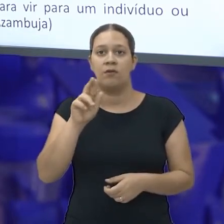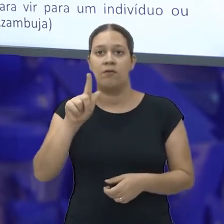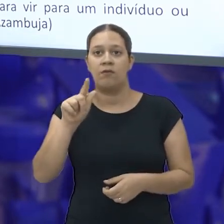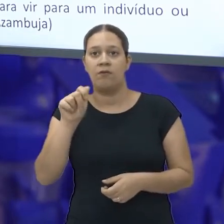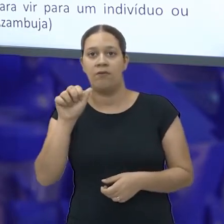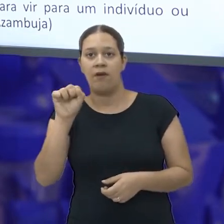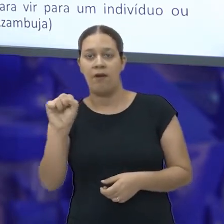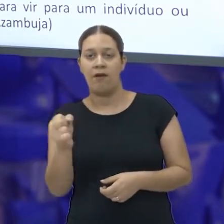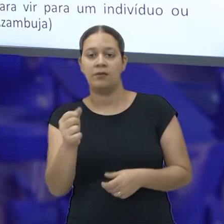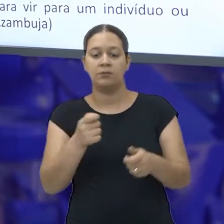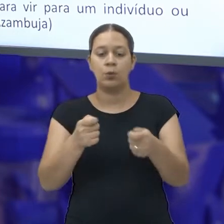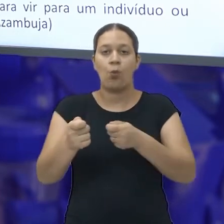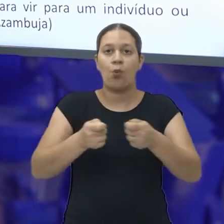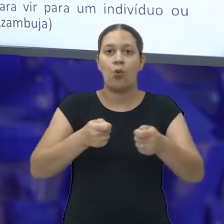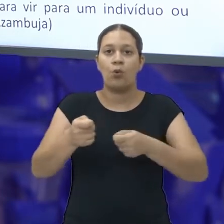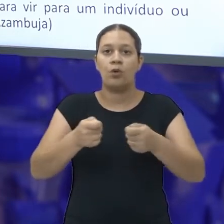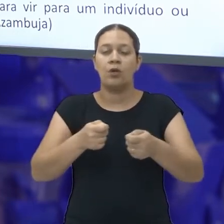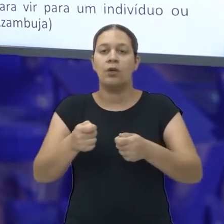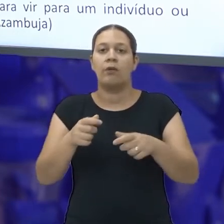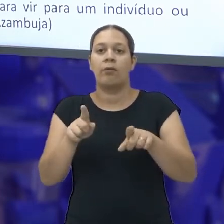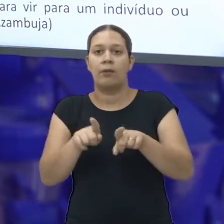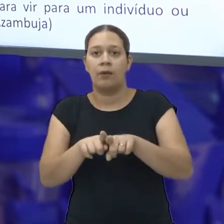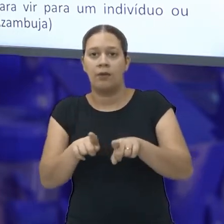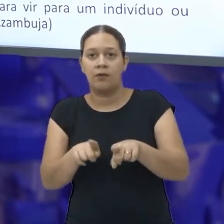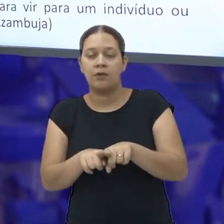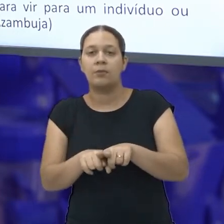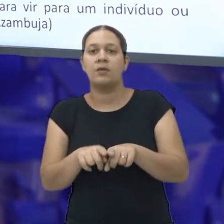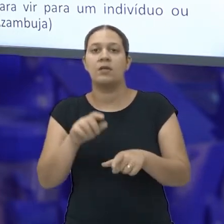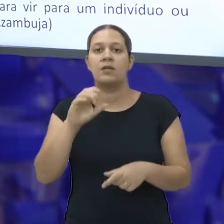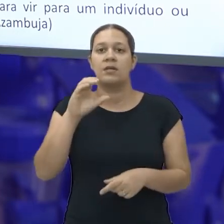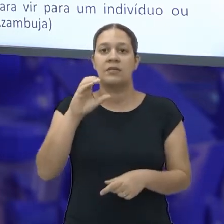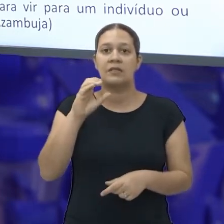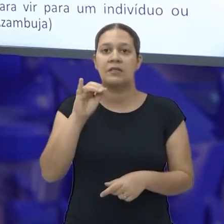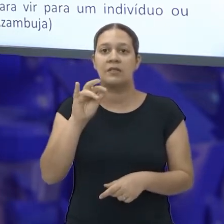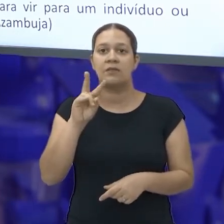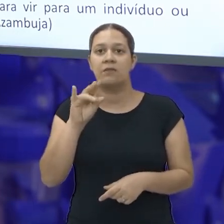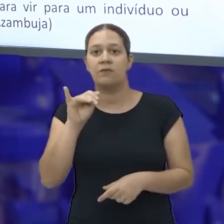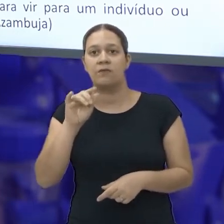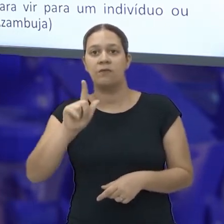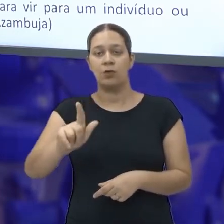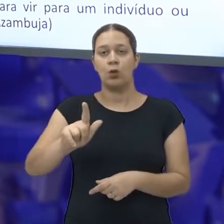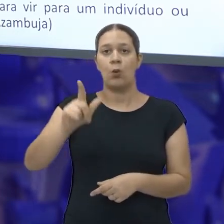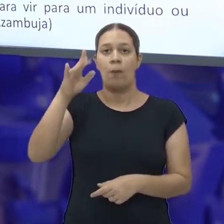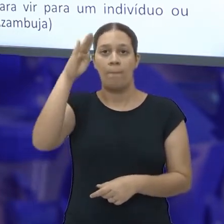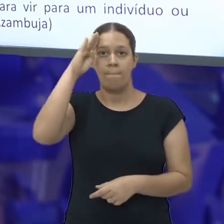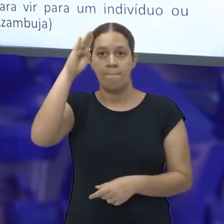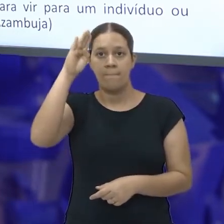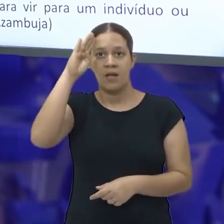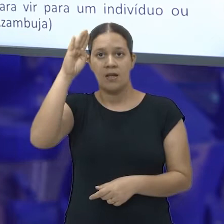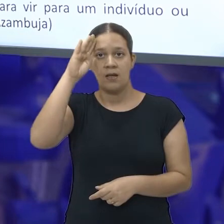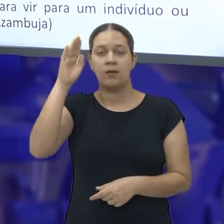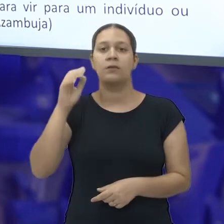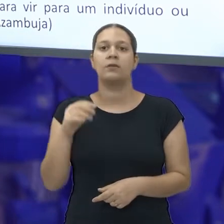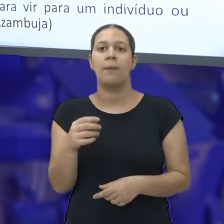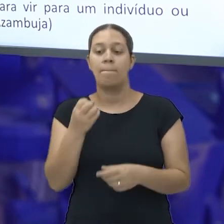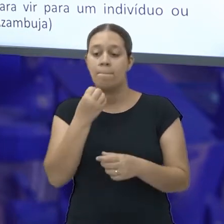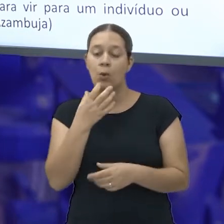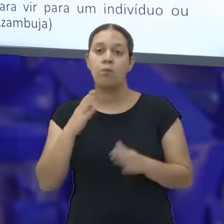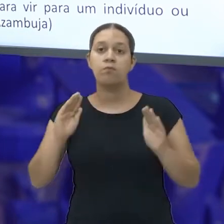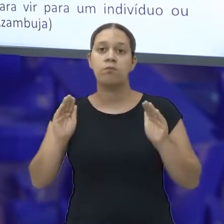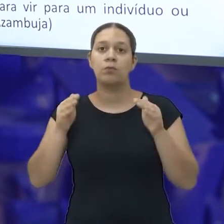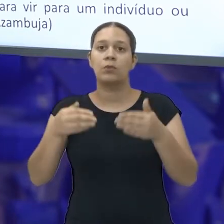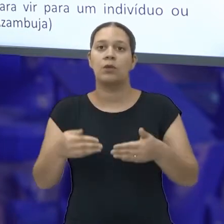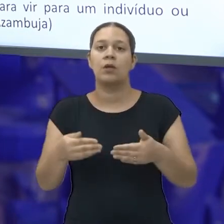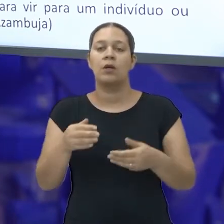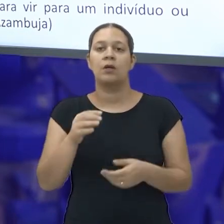a 1945, e temos a ditadura civil-militar. Civil-militar, é bom enfocar isso. Não